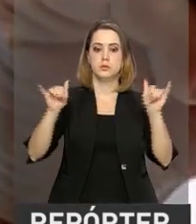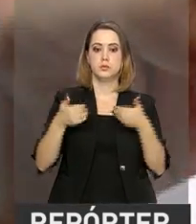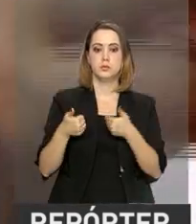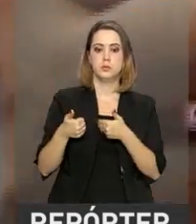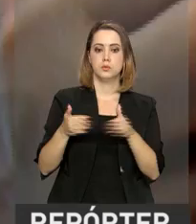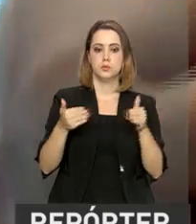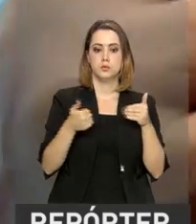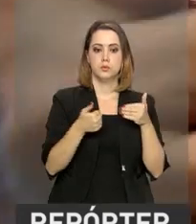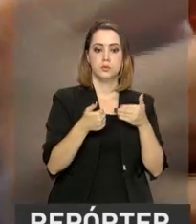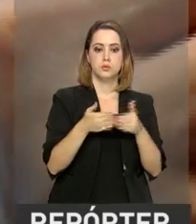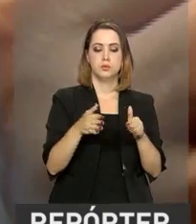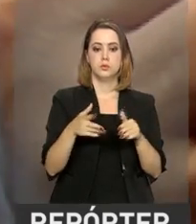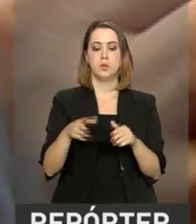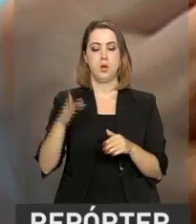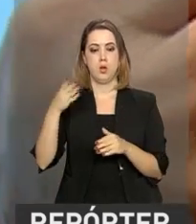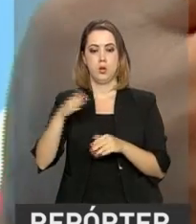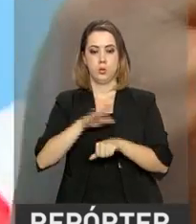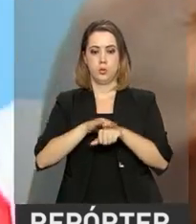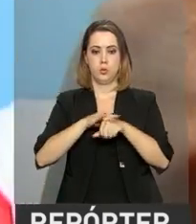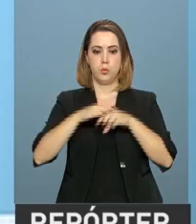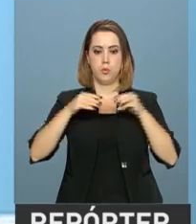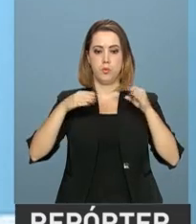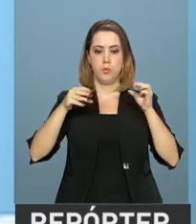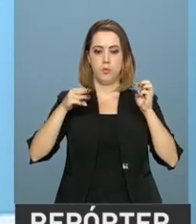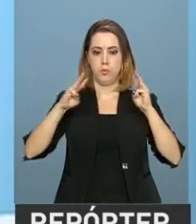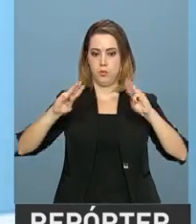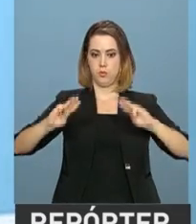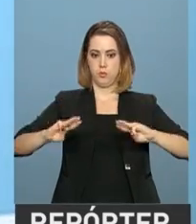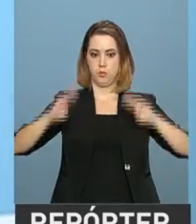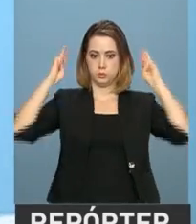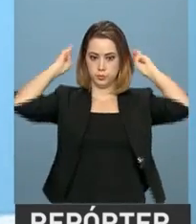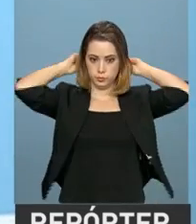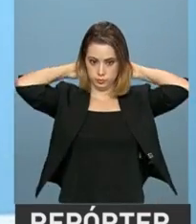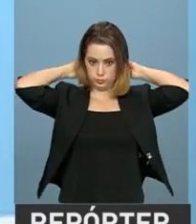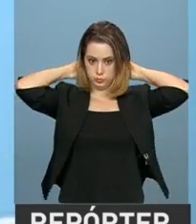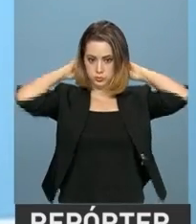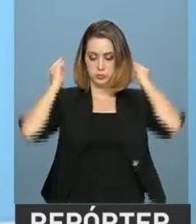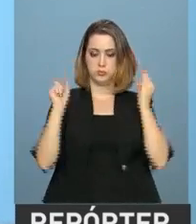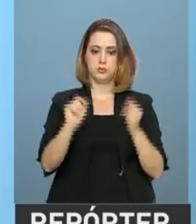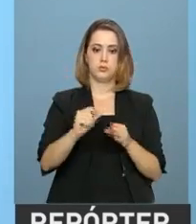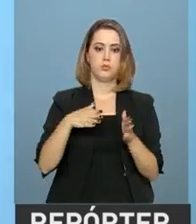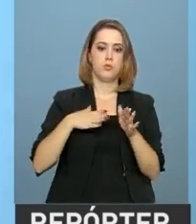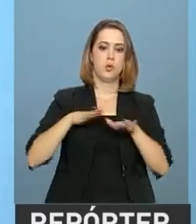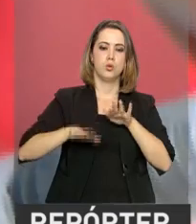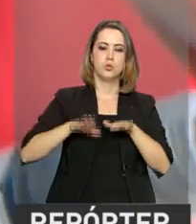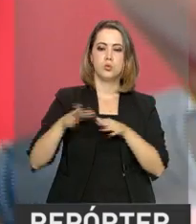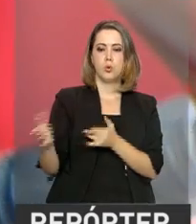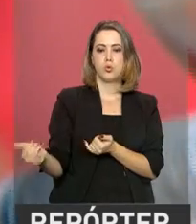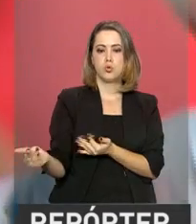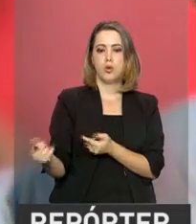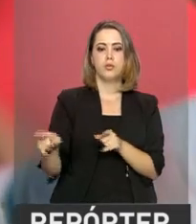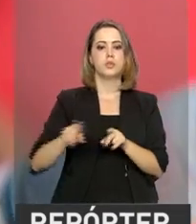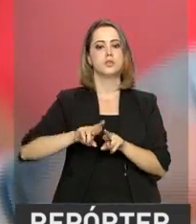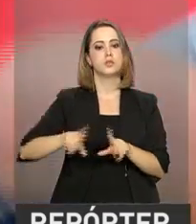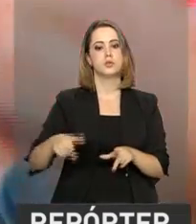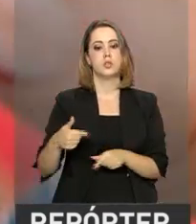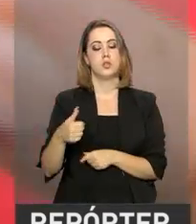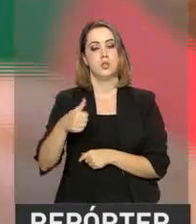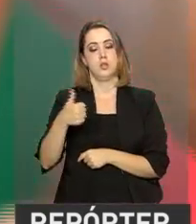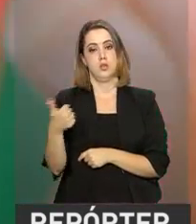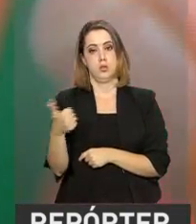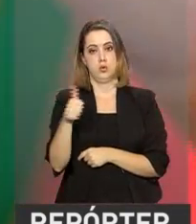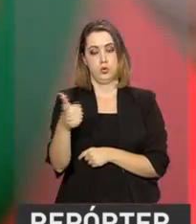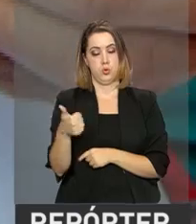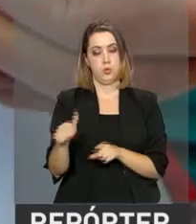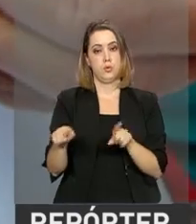vacinação contra a minigite C para adolescentes de ambos os sexos de 12 e 13 anos nesse caso a meta